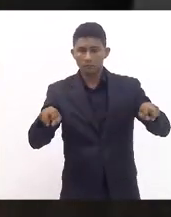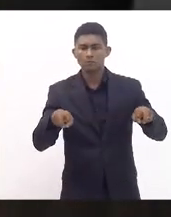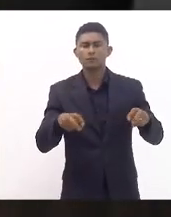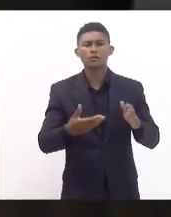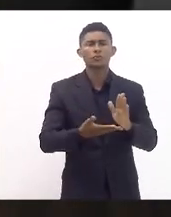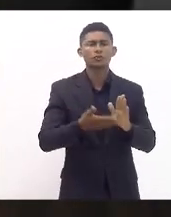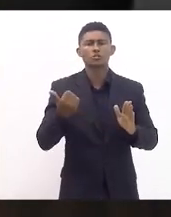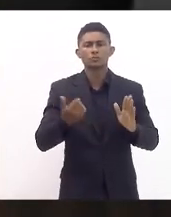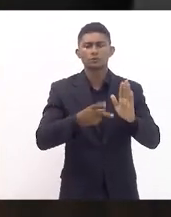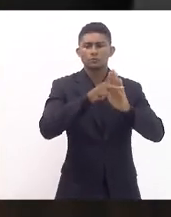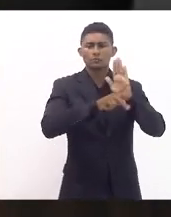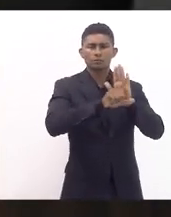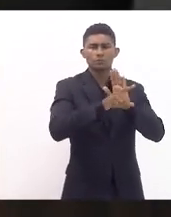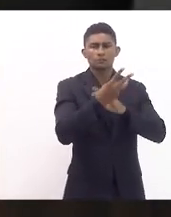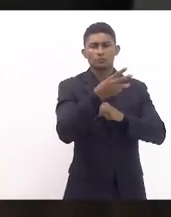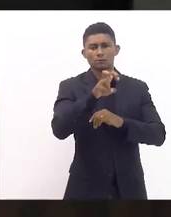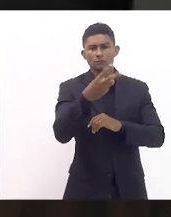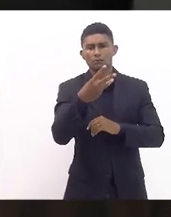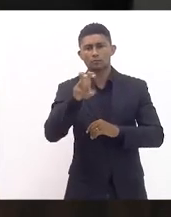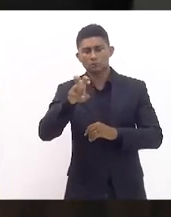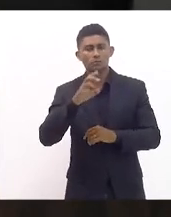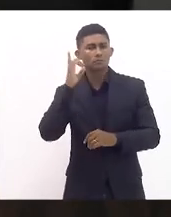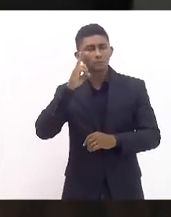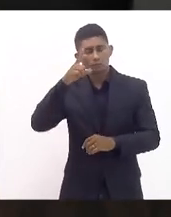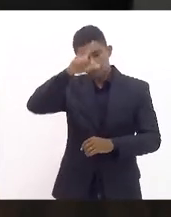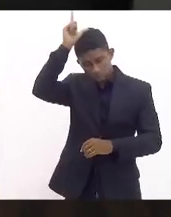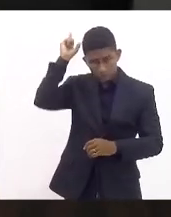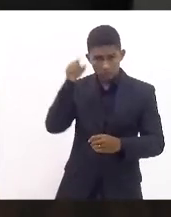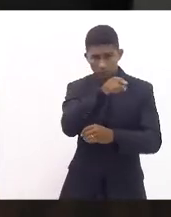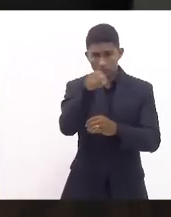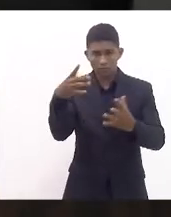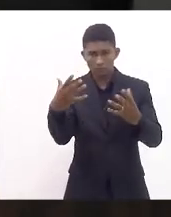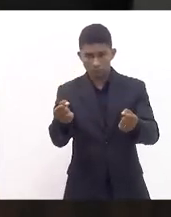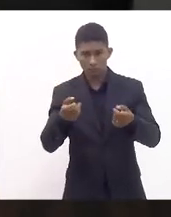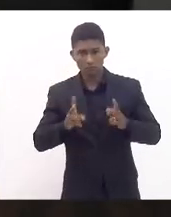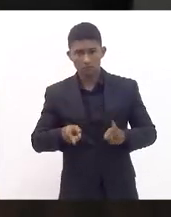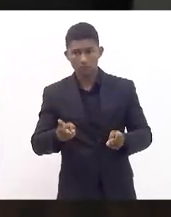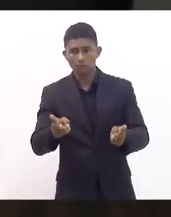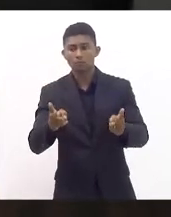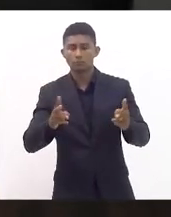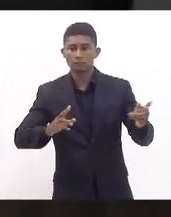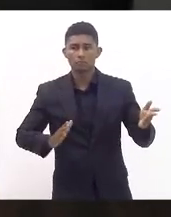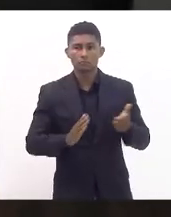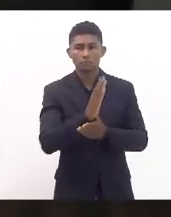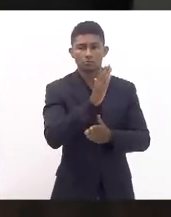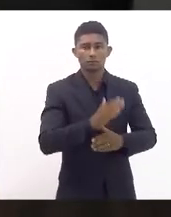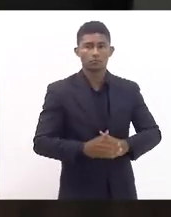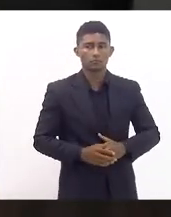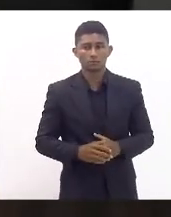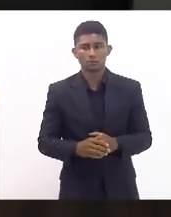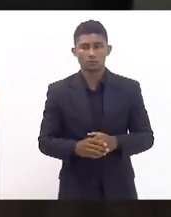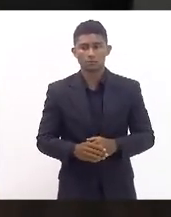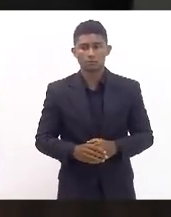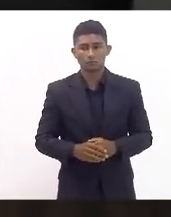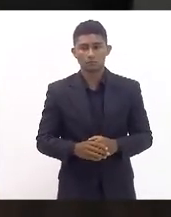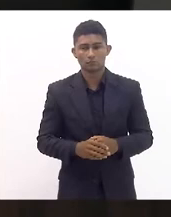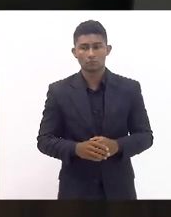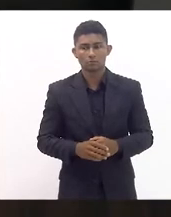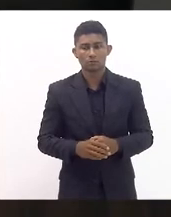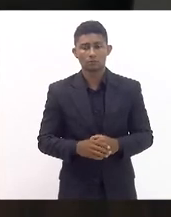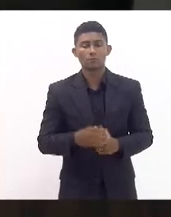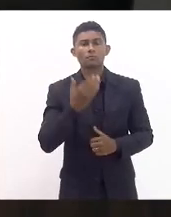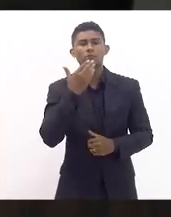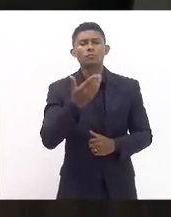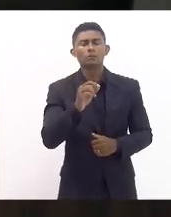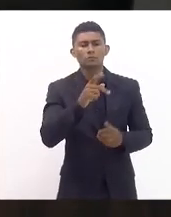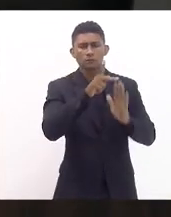de lei 3535, deputado Luiz Paulo. Os senhores que aprovam a resolução estão aprovados. Requerimento que requer a